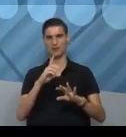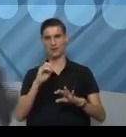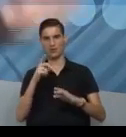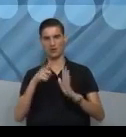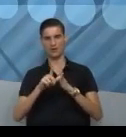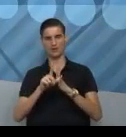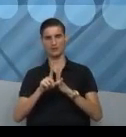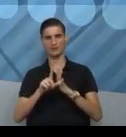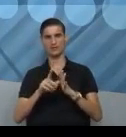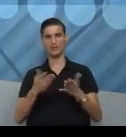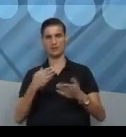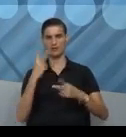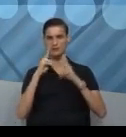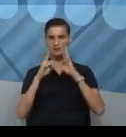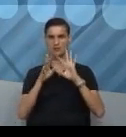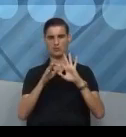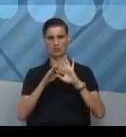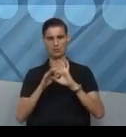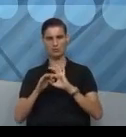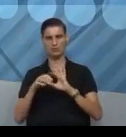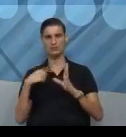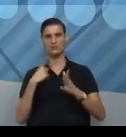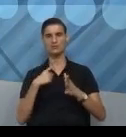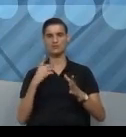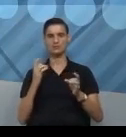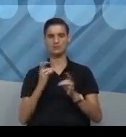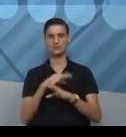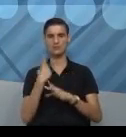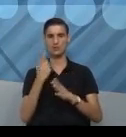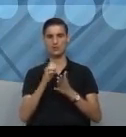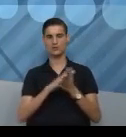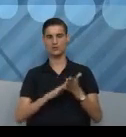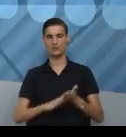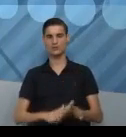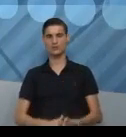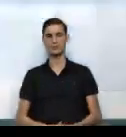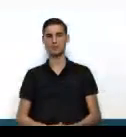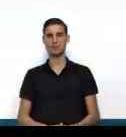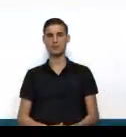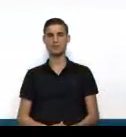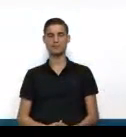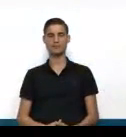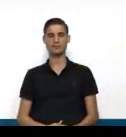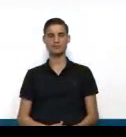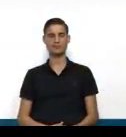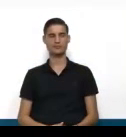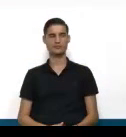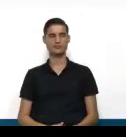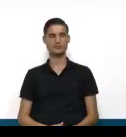tá? Agora que a gente já entendeu o contexto, nós vamos resolver a nossa situação. Vamos lá no quadro.